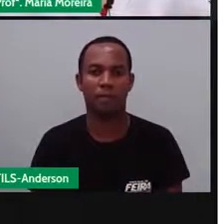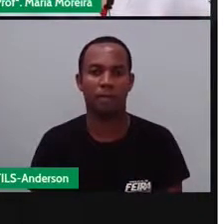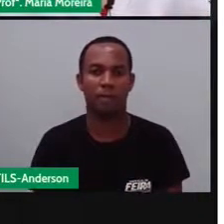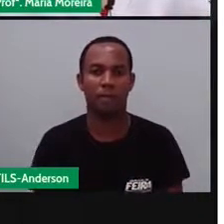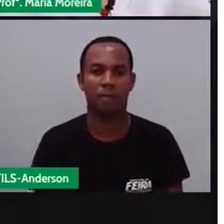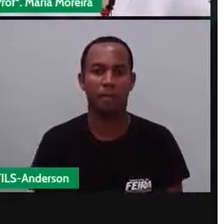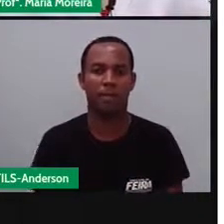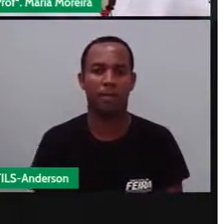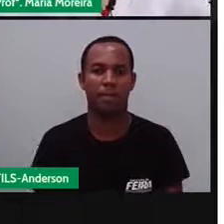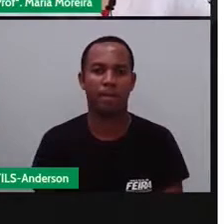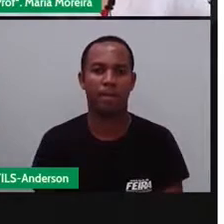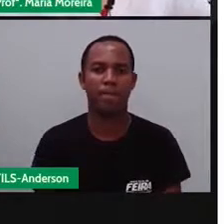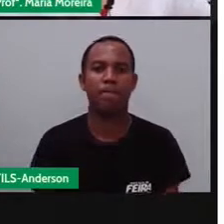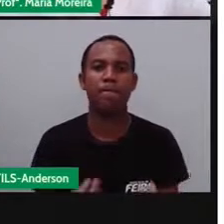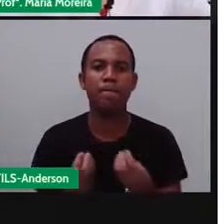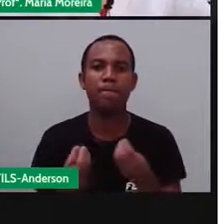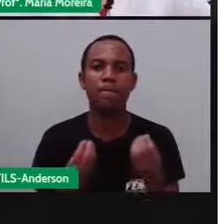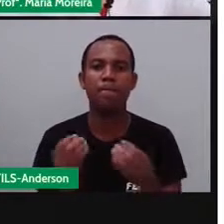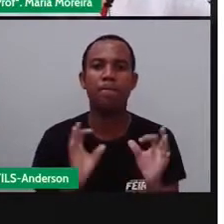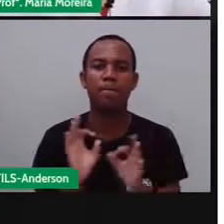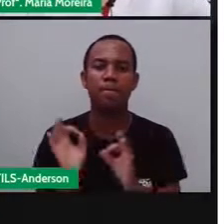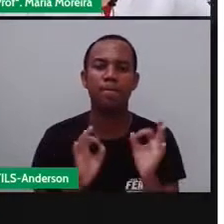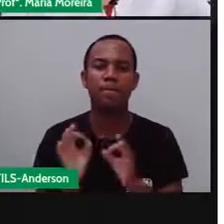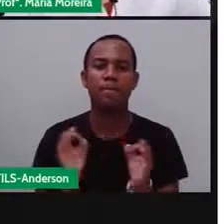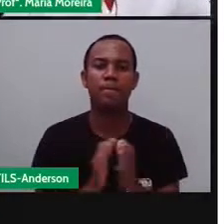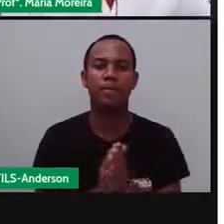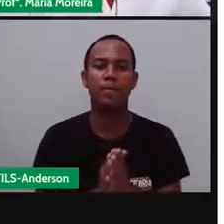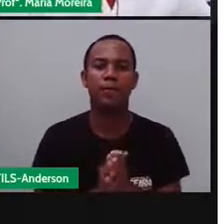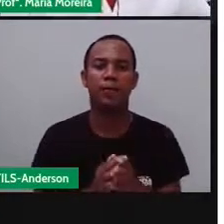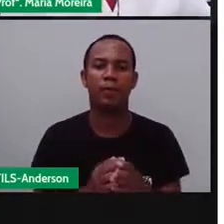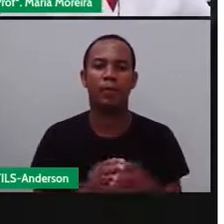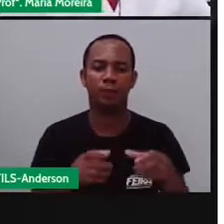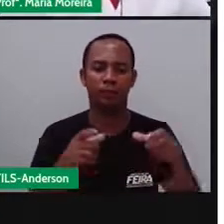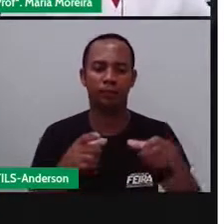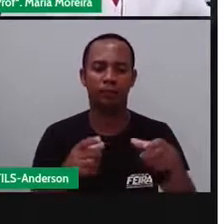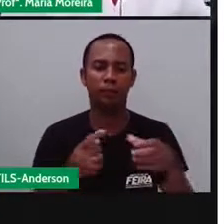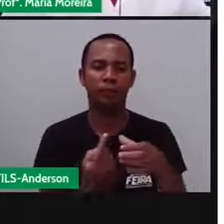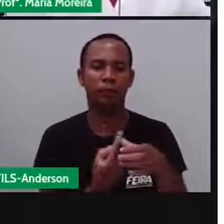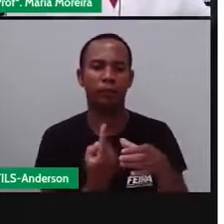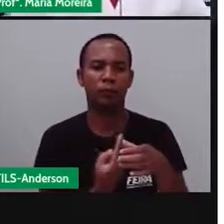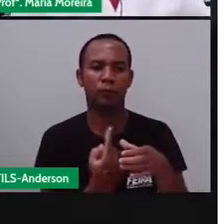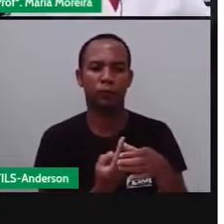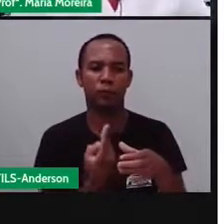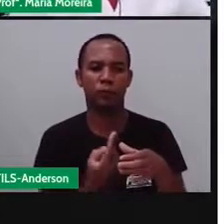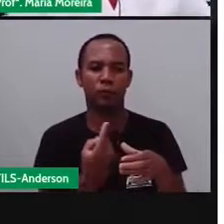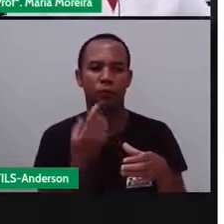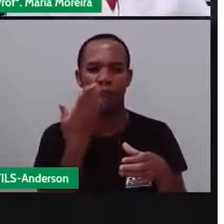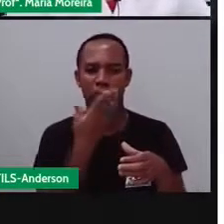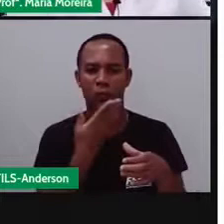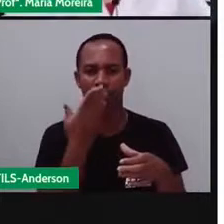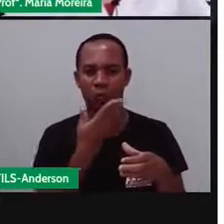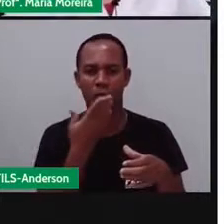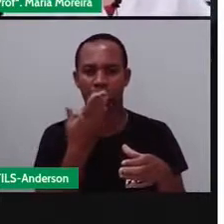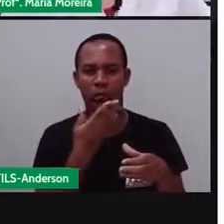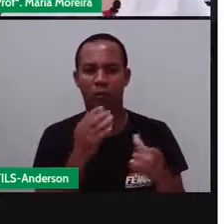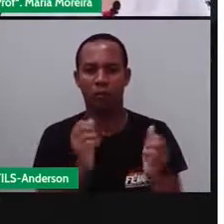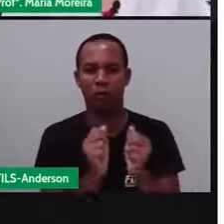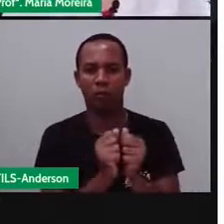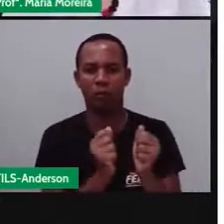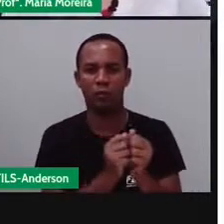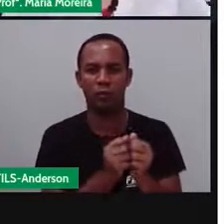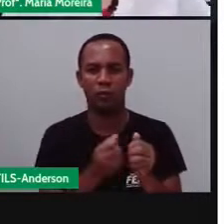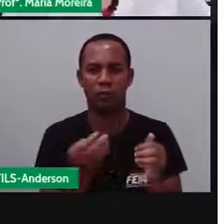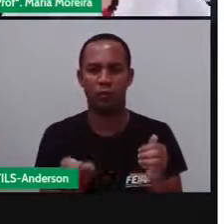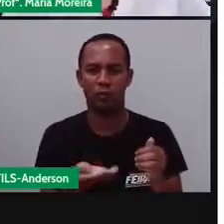lá, agora vamos para o modo de preparo. Em um liquidificador, bata o açúcar com a margarina e